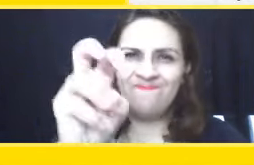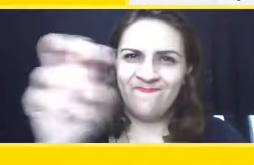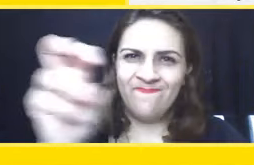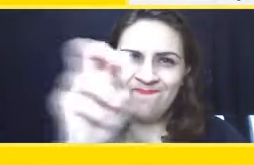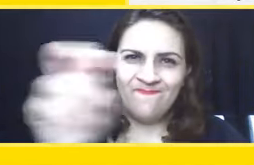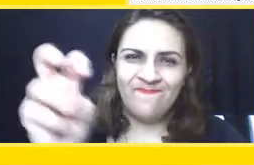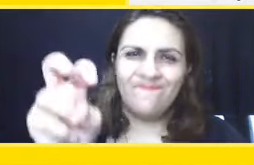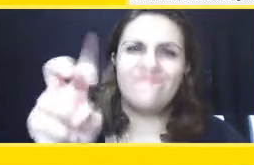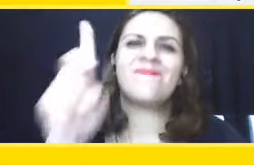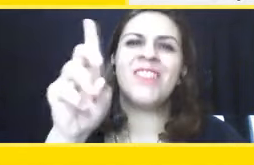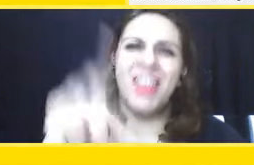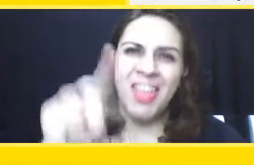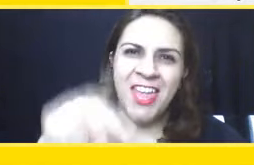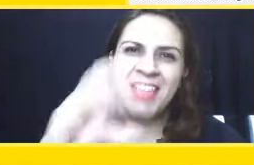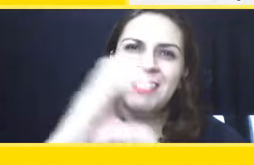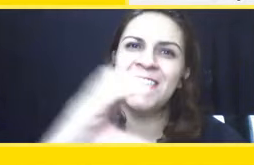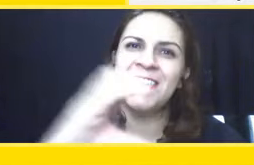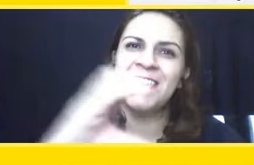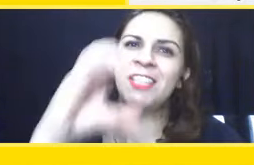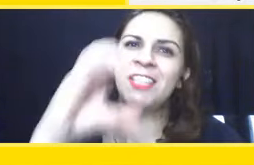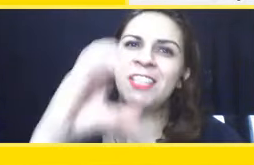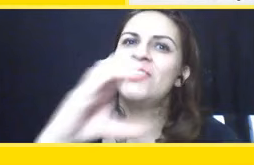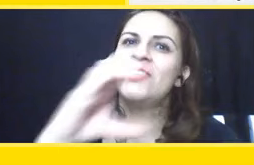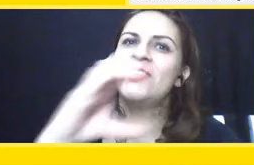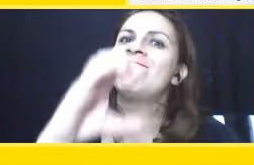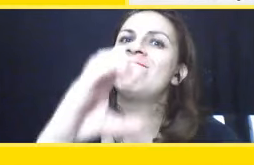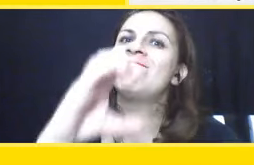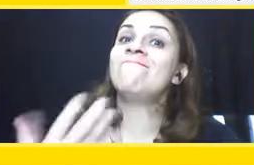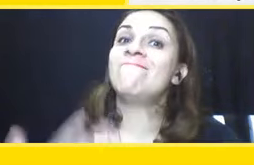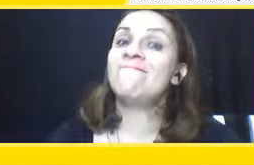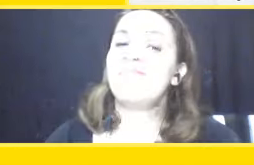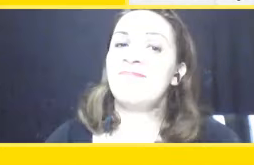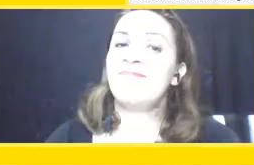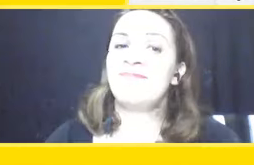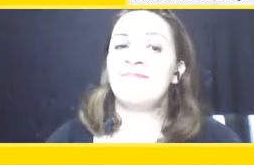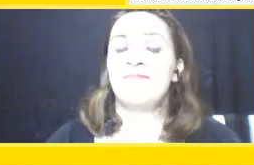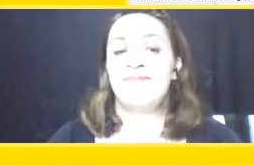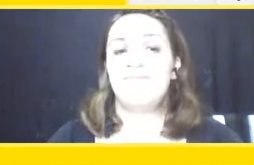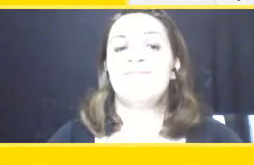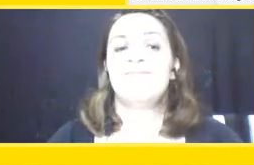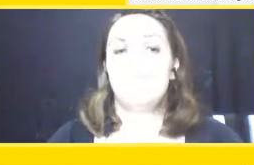8.355 são de Ceilândia. E aí, Edilson,